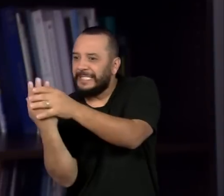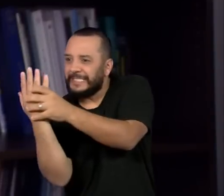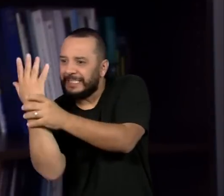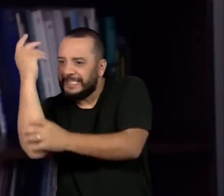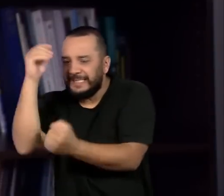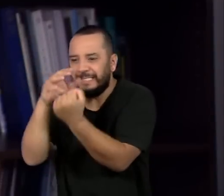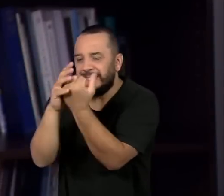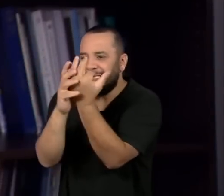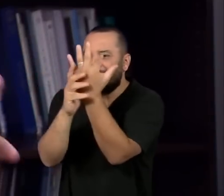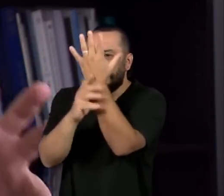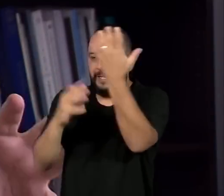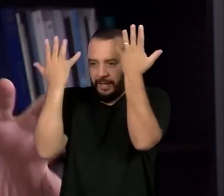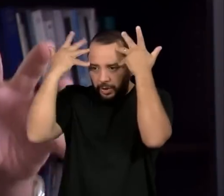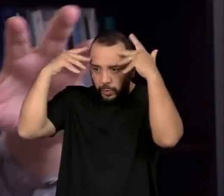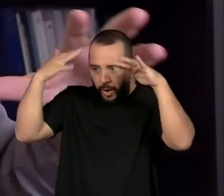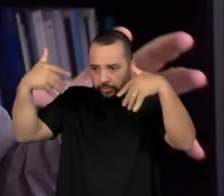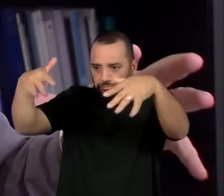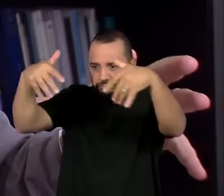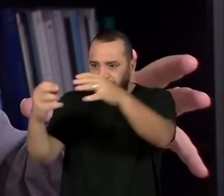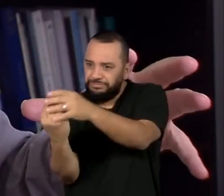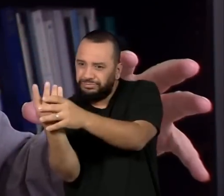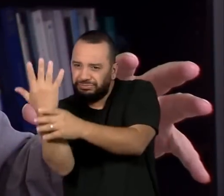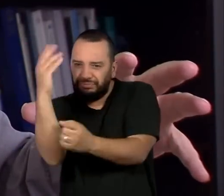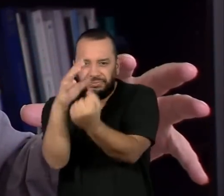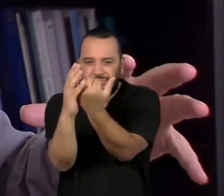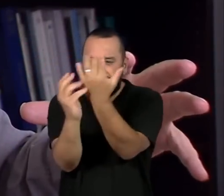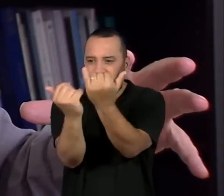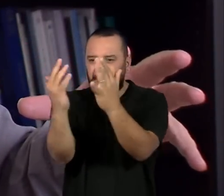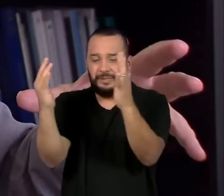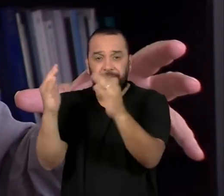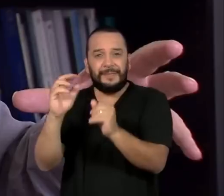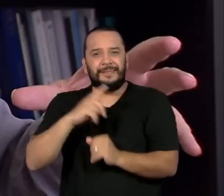regeneração natural. Se você tem uma área desmatada